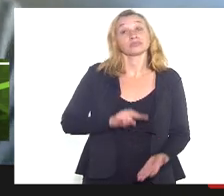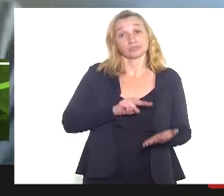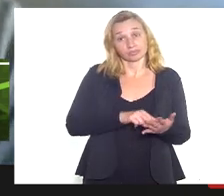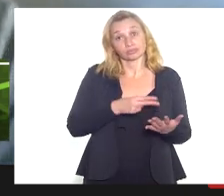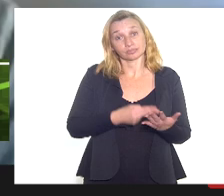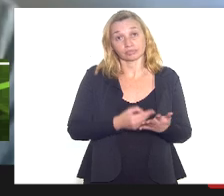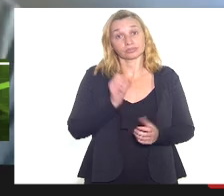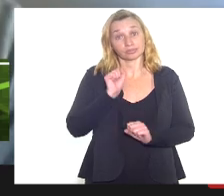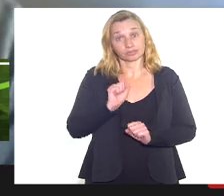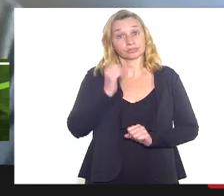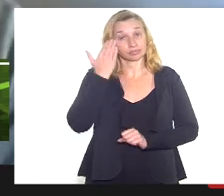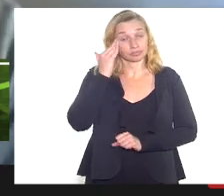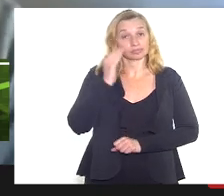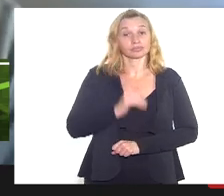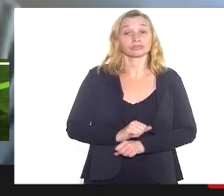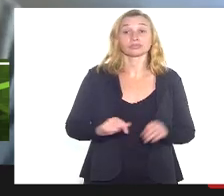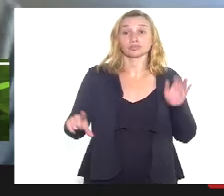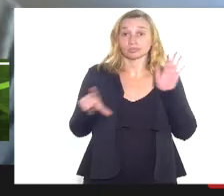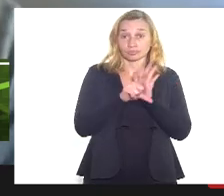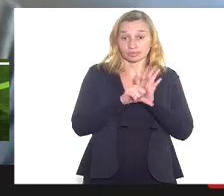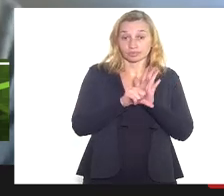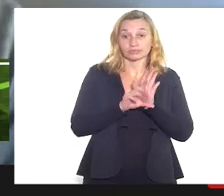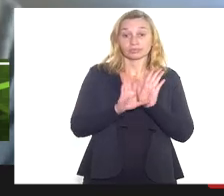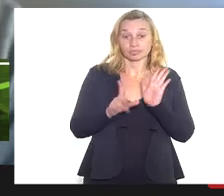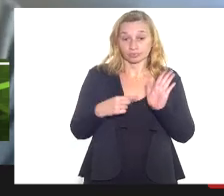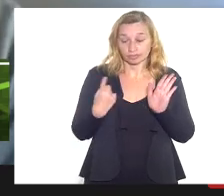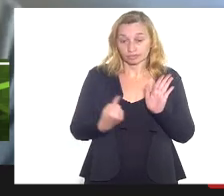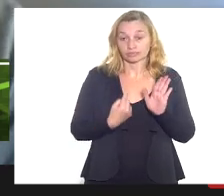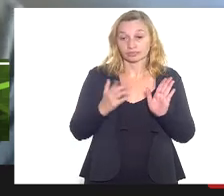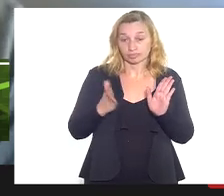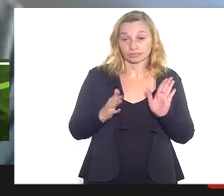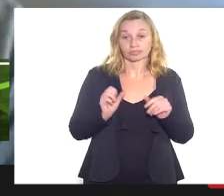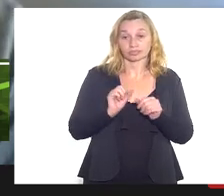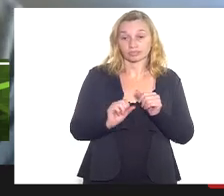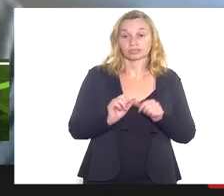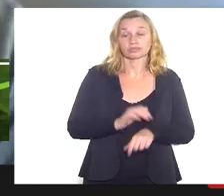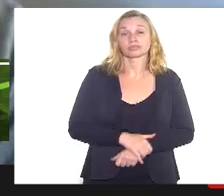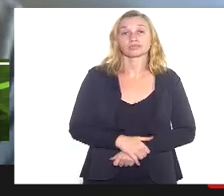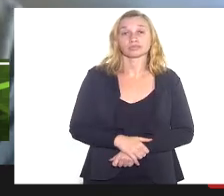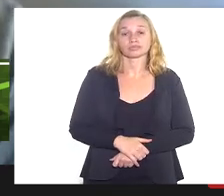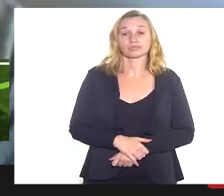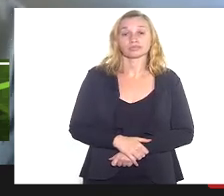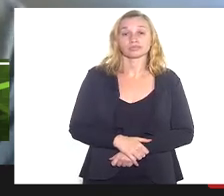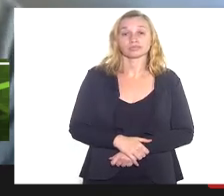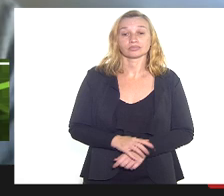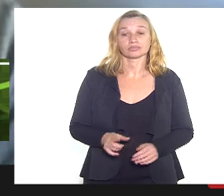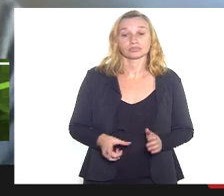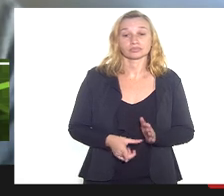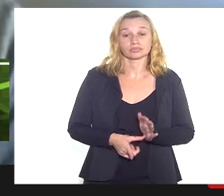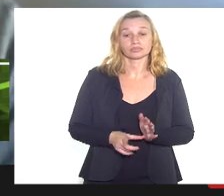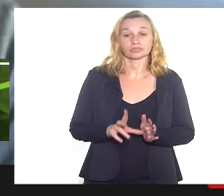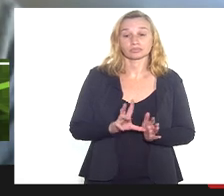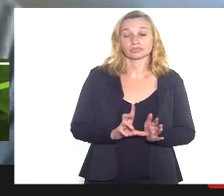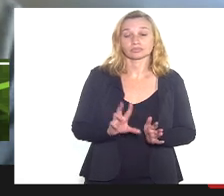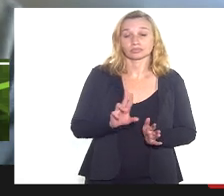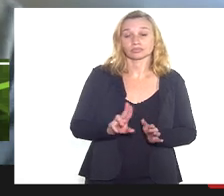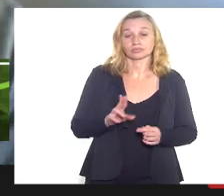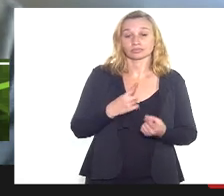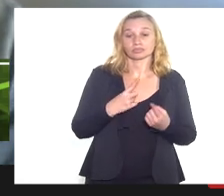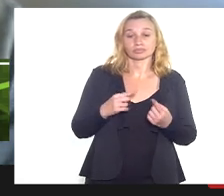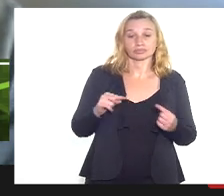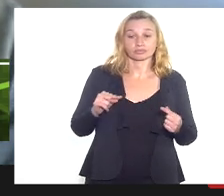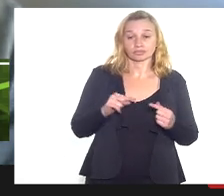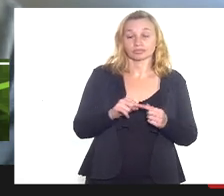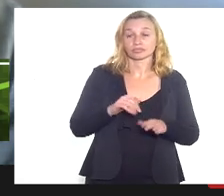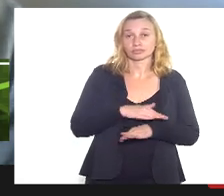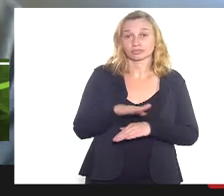interpretar a legislação que nós fizemos consoante o seu objeto, que foi